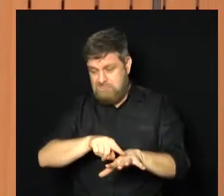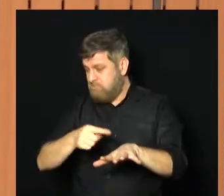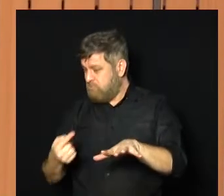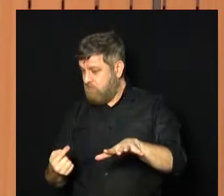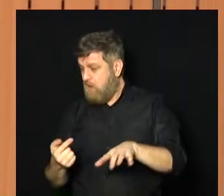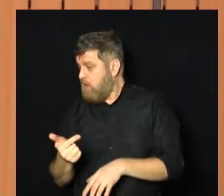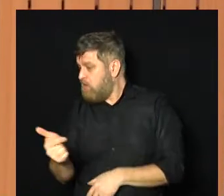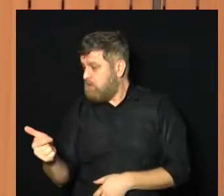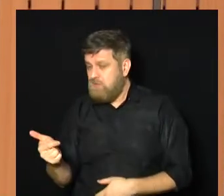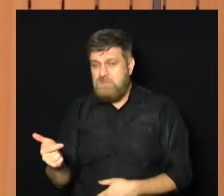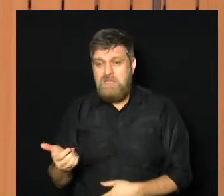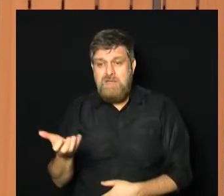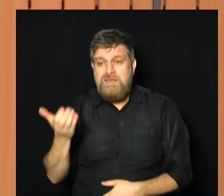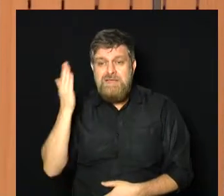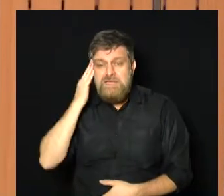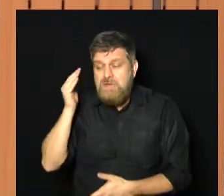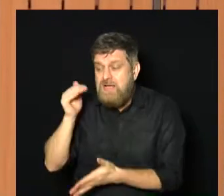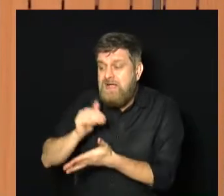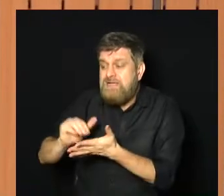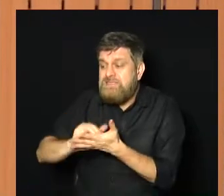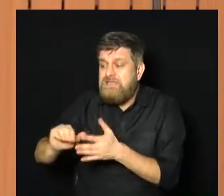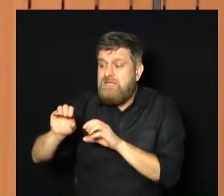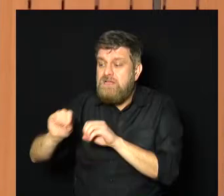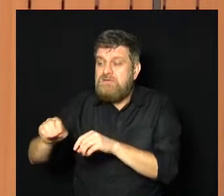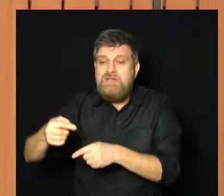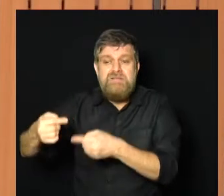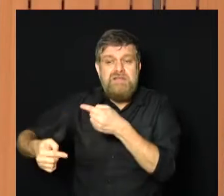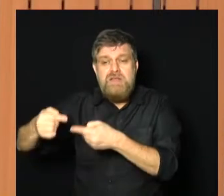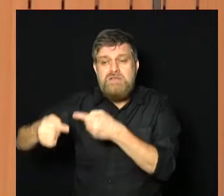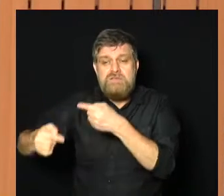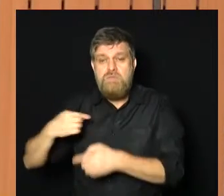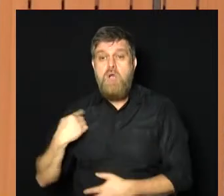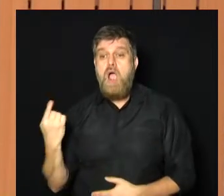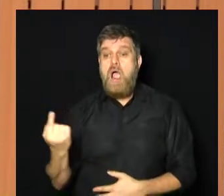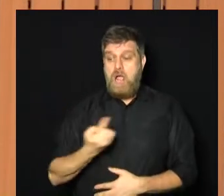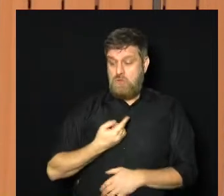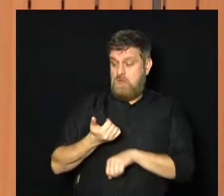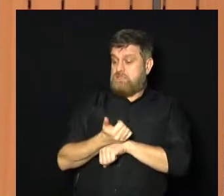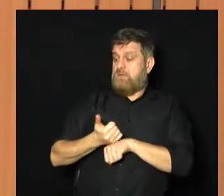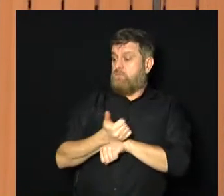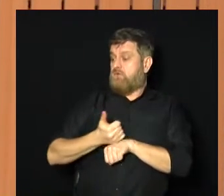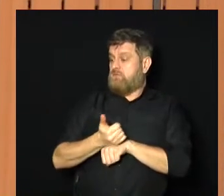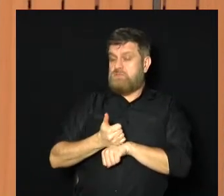que a Secretaria Municipal de Educação está discutindo sobre a nossa situação.